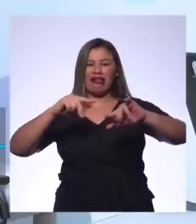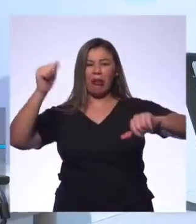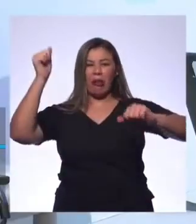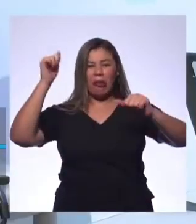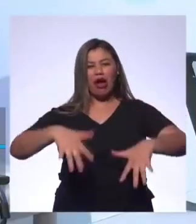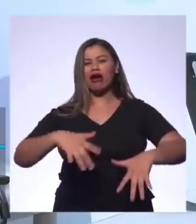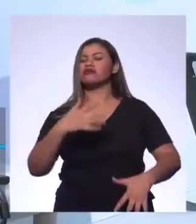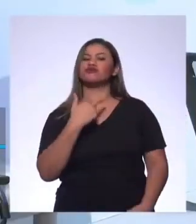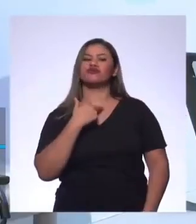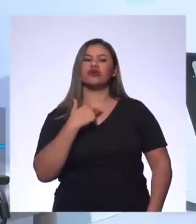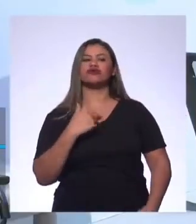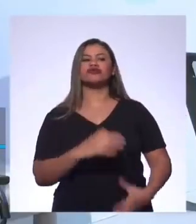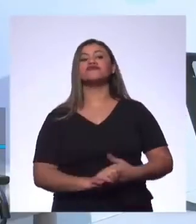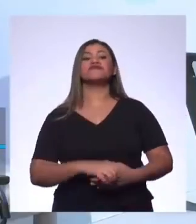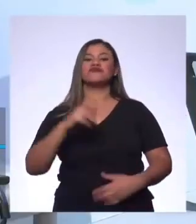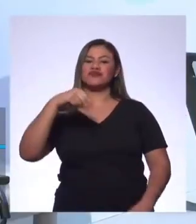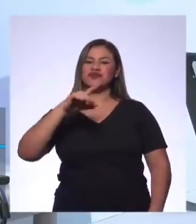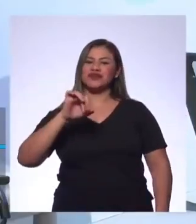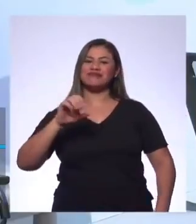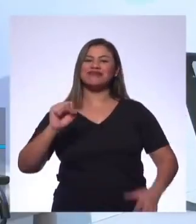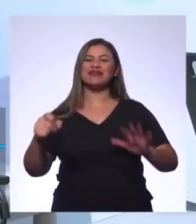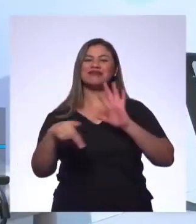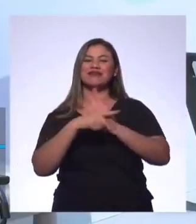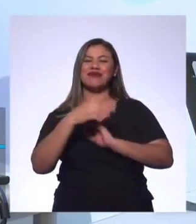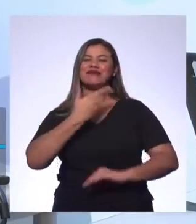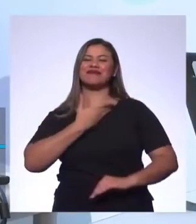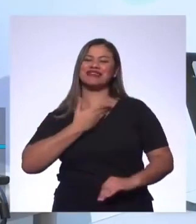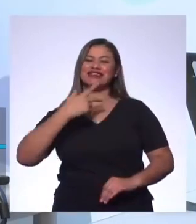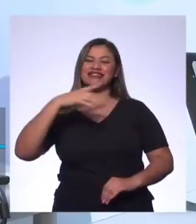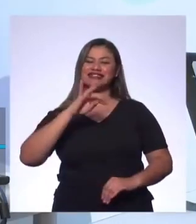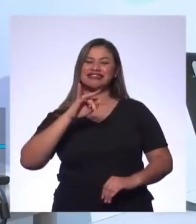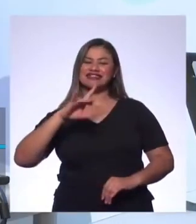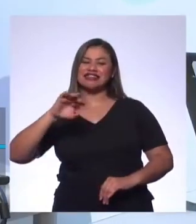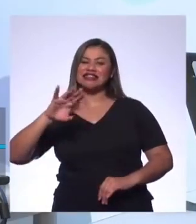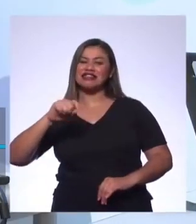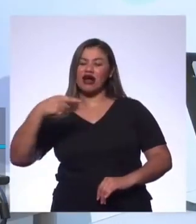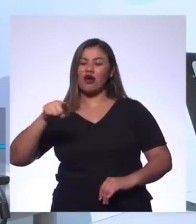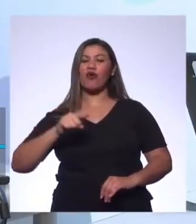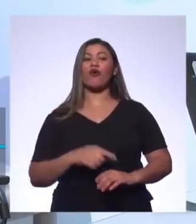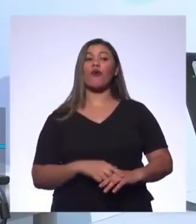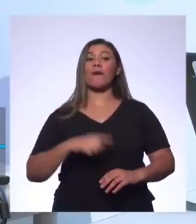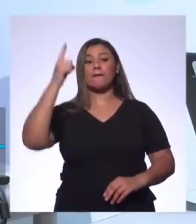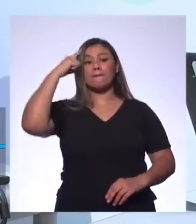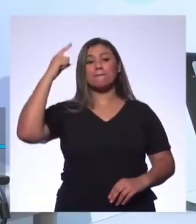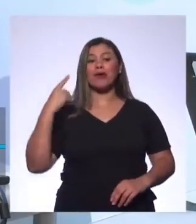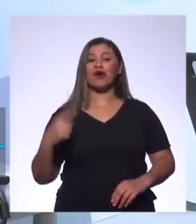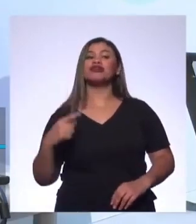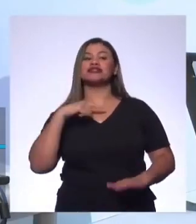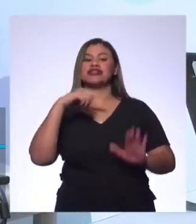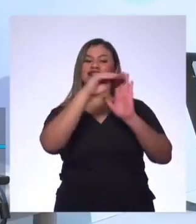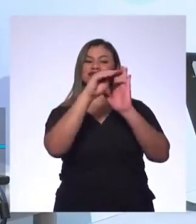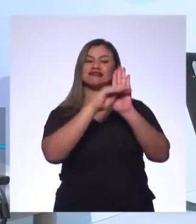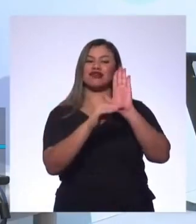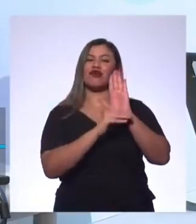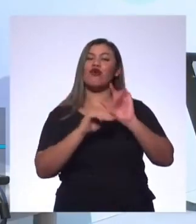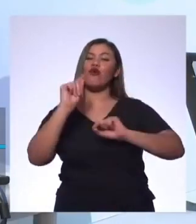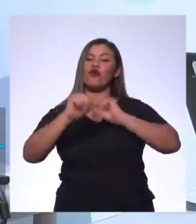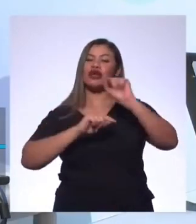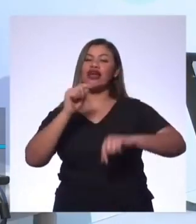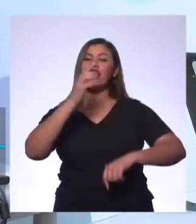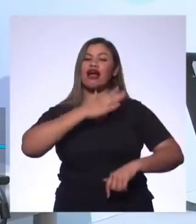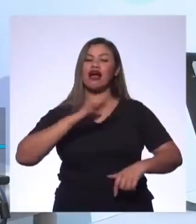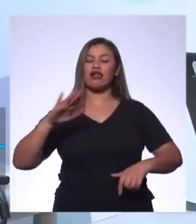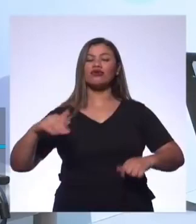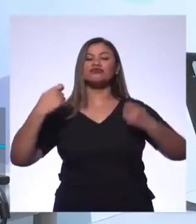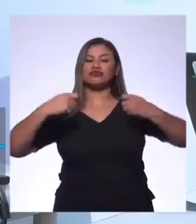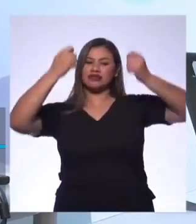é mesmo a minha amiga lá do TID. E ela colocou assim, ó, professora. Ó, Mônica, lá no TID tem no nosso regimento que os alunos têm que usar a